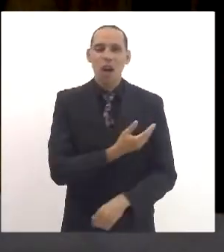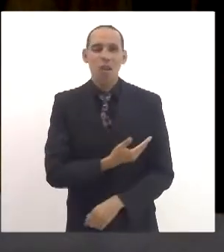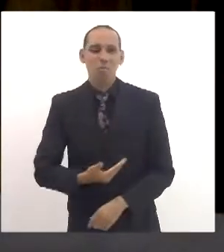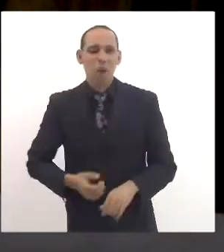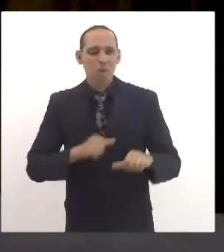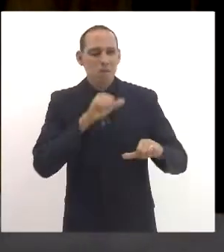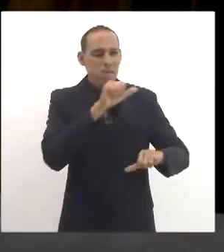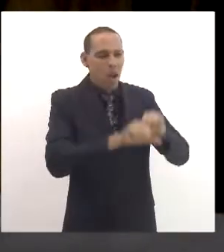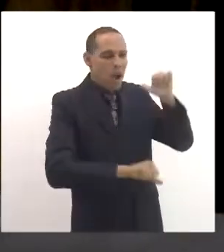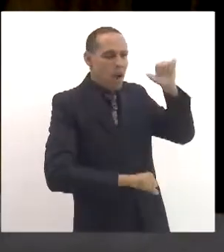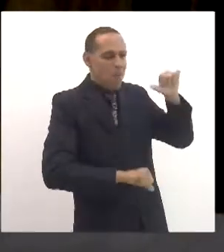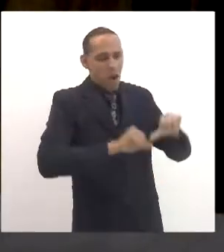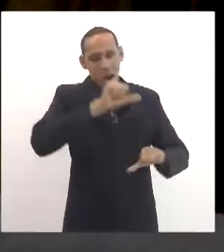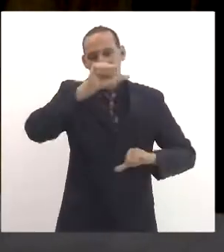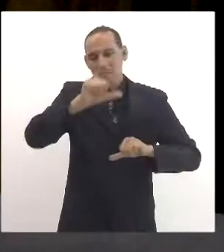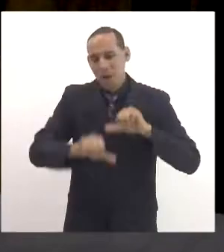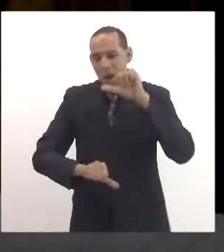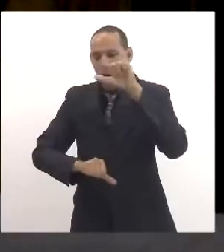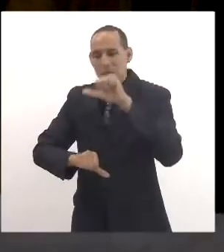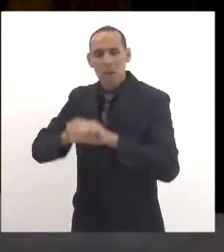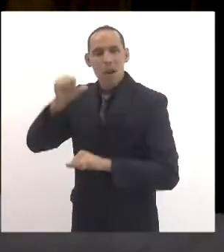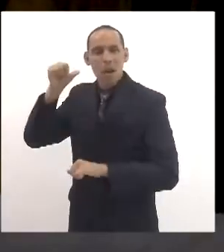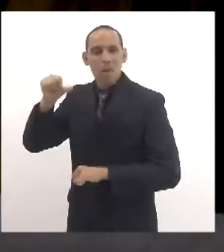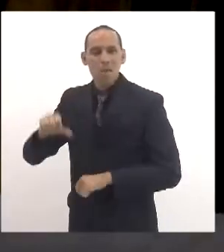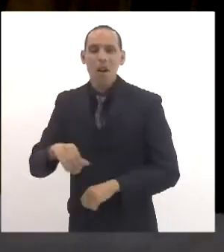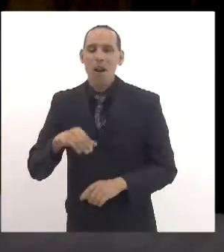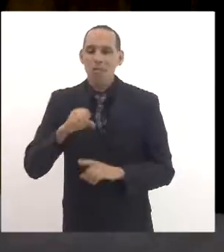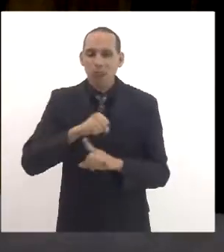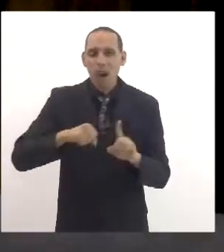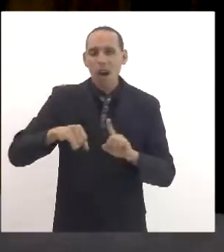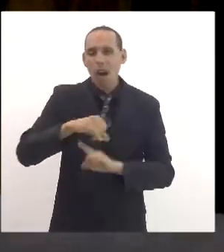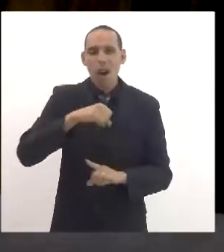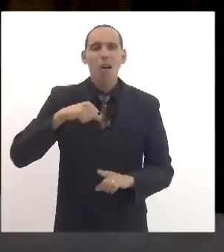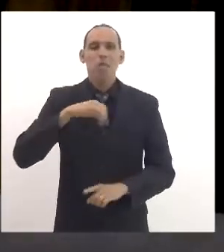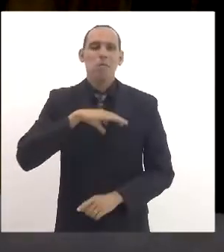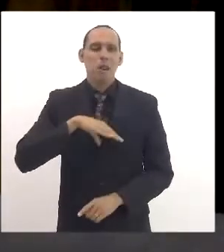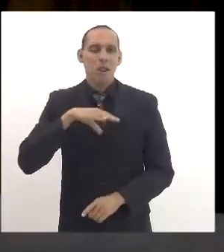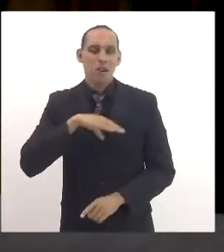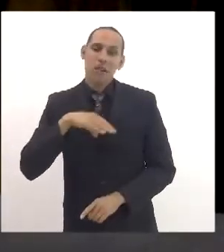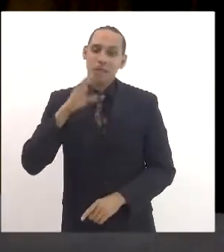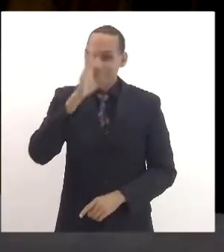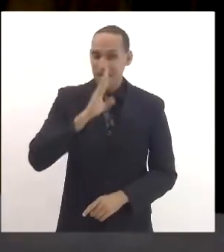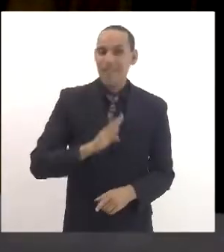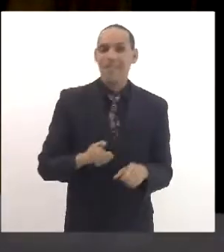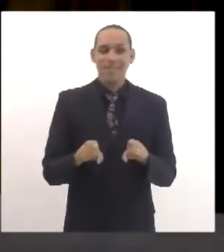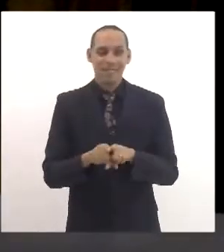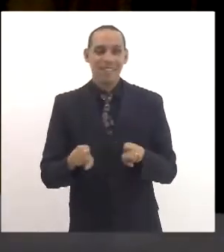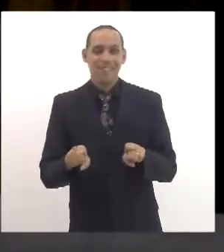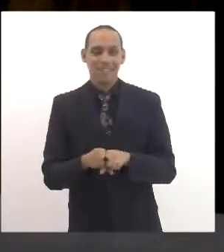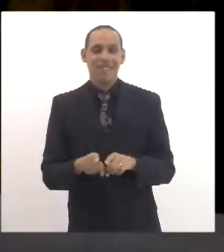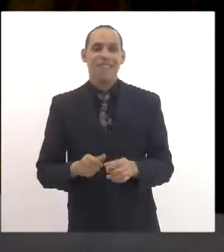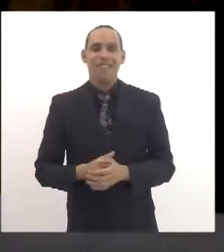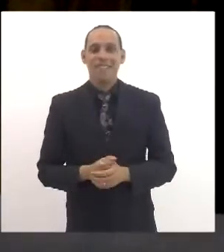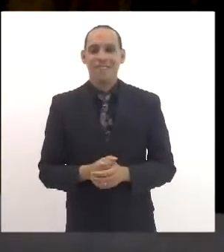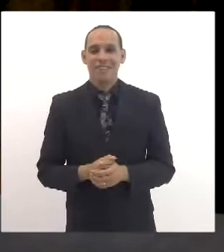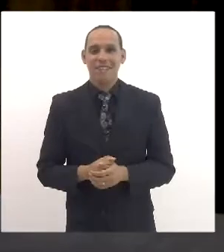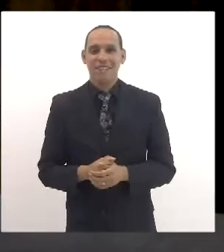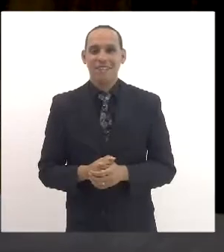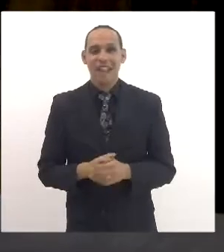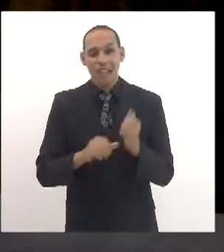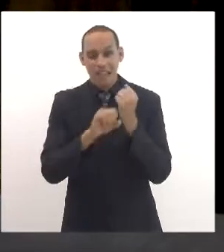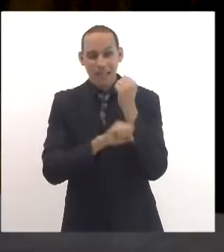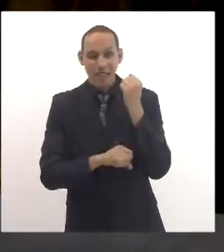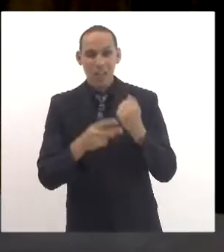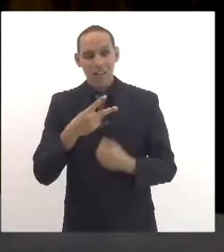transformador da sociedade portuguesa e, por que não dizer, também brasileira. Esse século, o